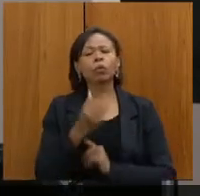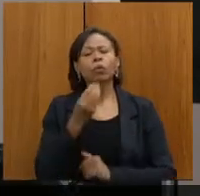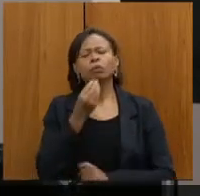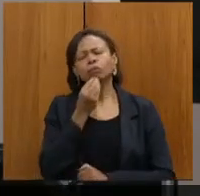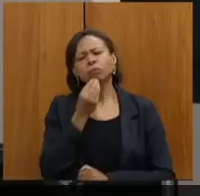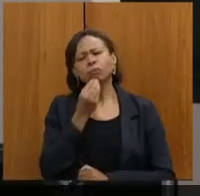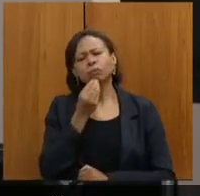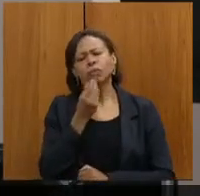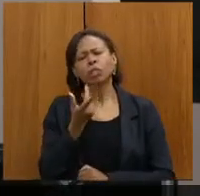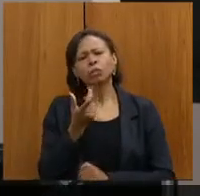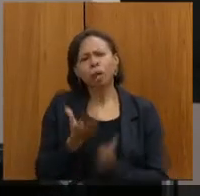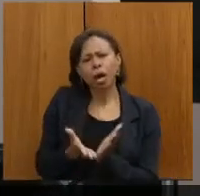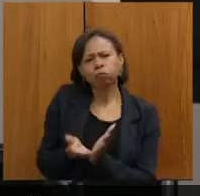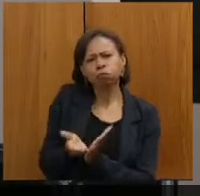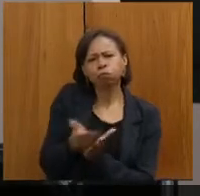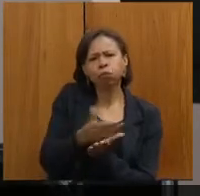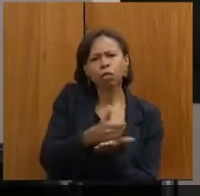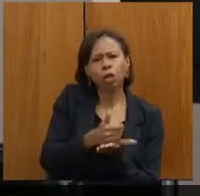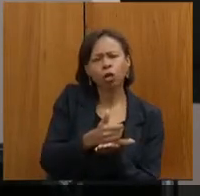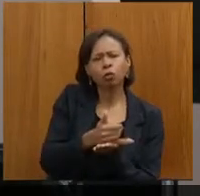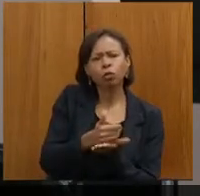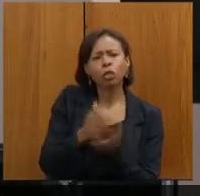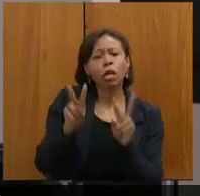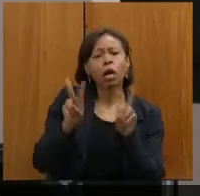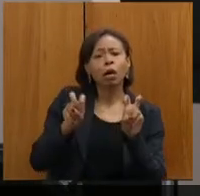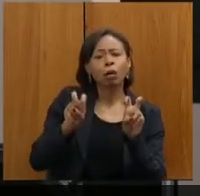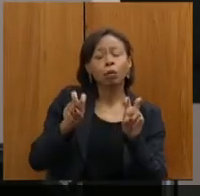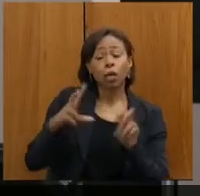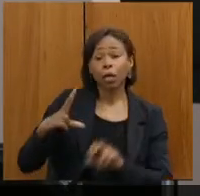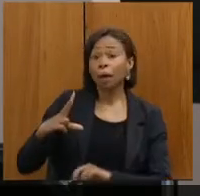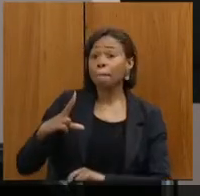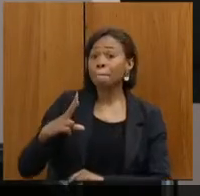de arrecadação com as privatizações